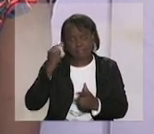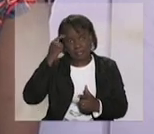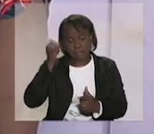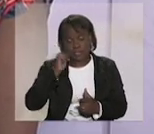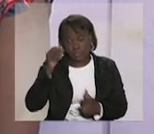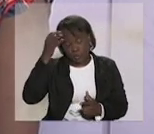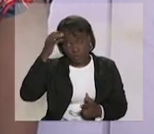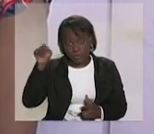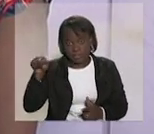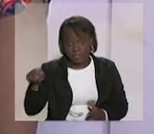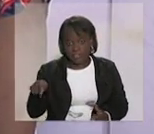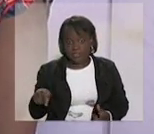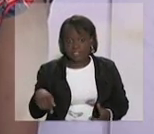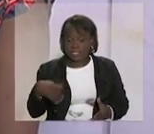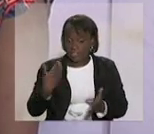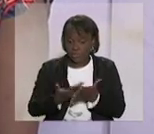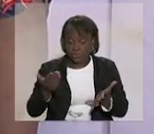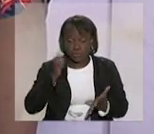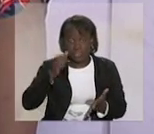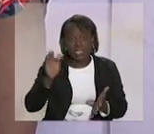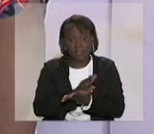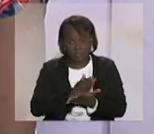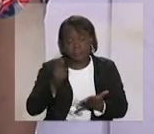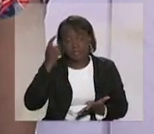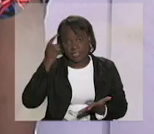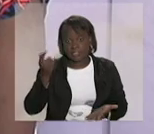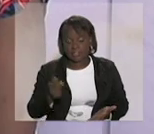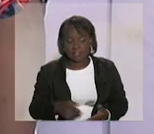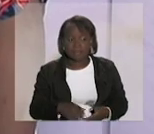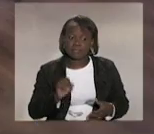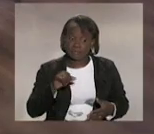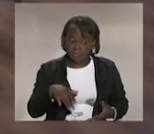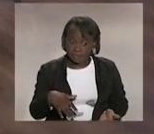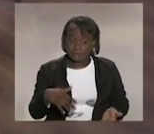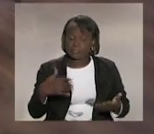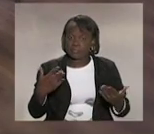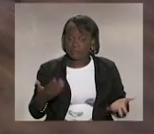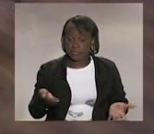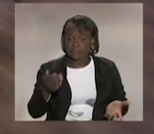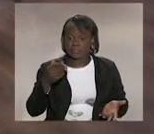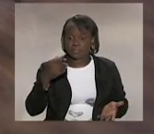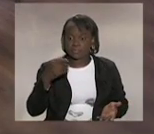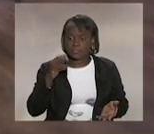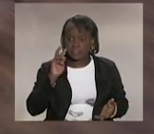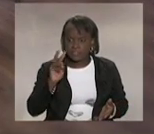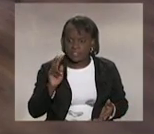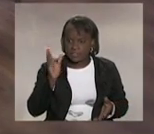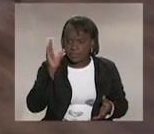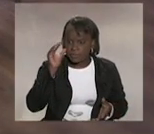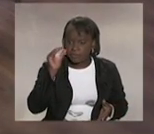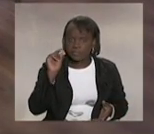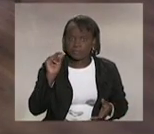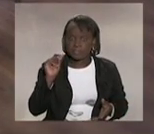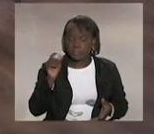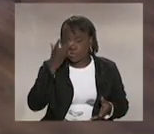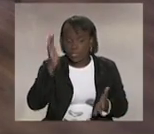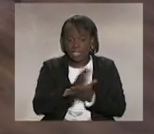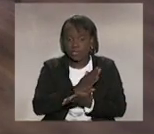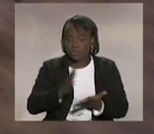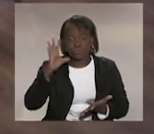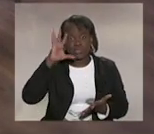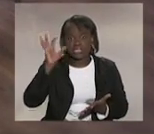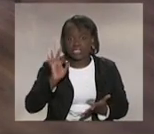Então, as mulheres também ainda estão pensando dessa forma, né? Sim, eu acho interessante quando a gente vê essa pesquisa, né? Muita gente não